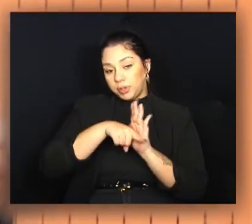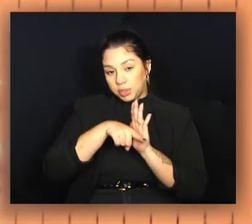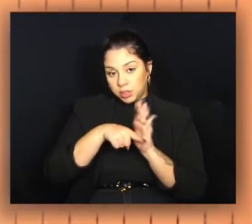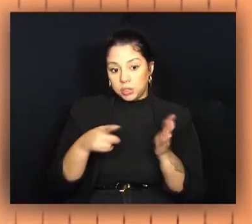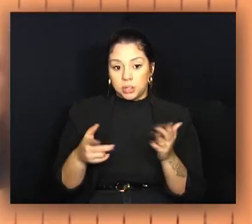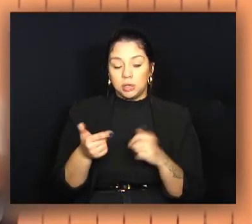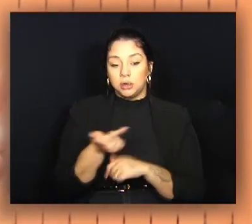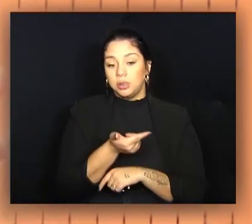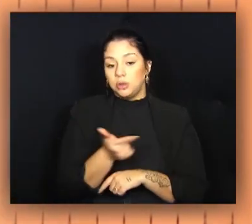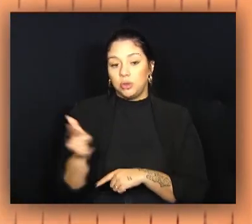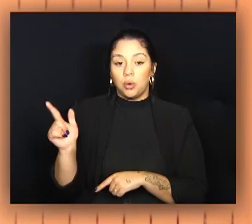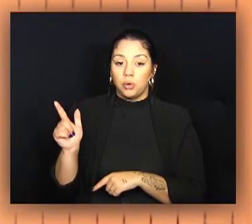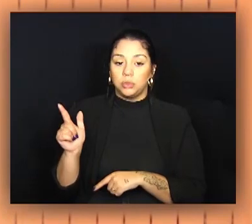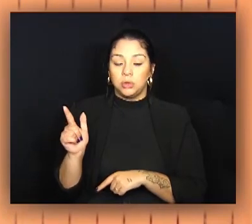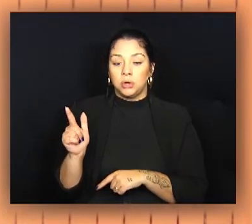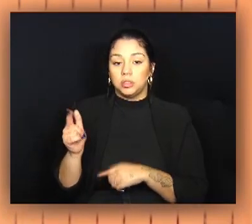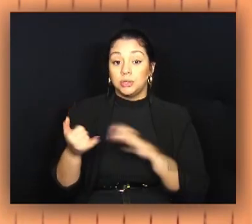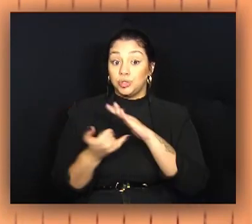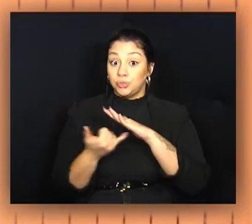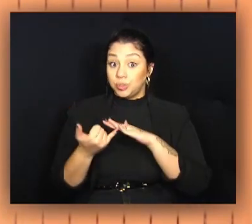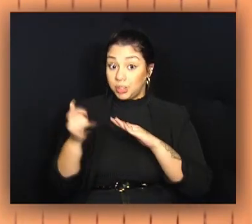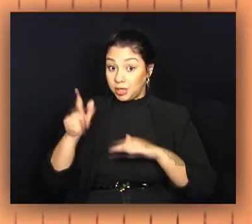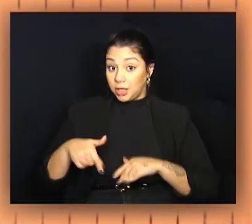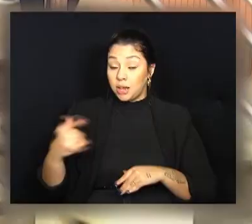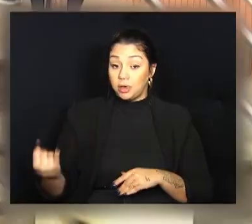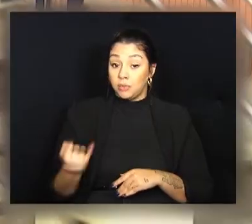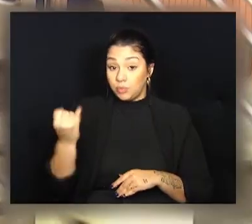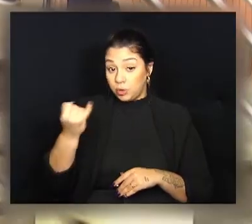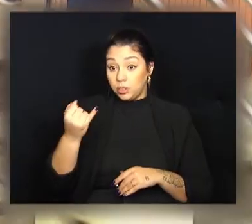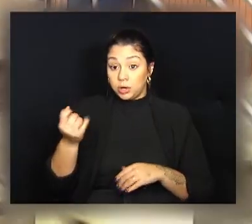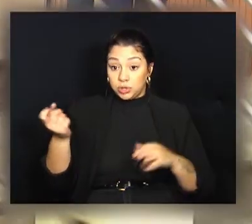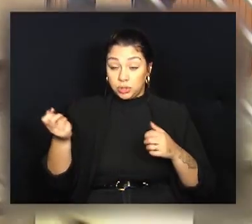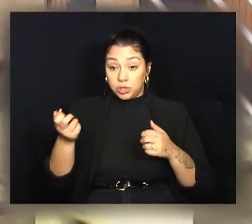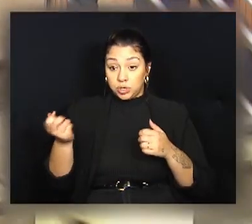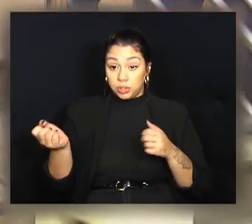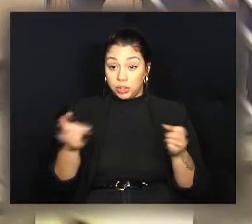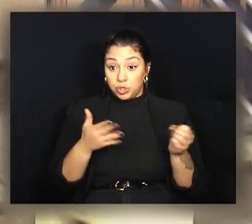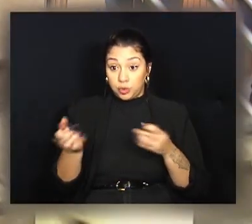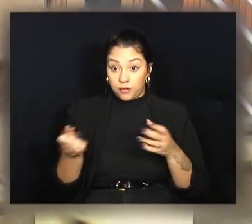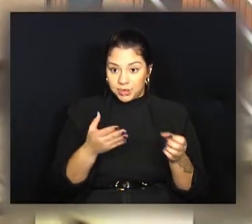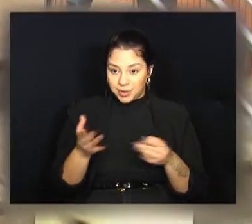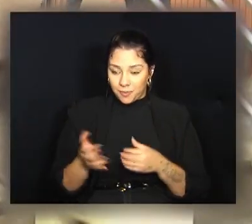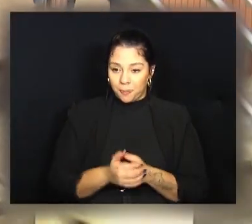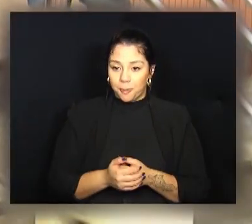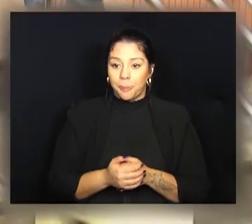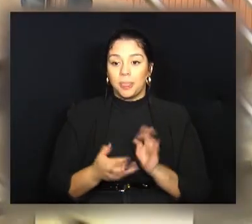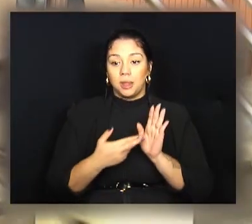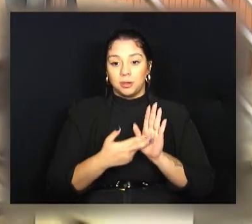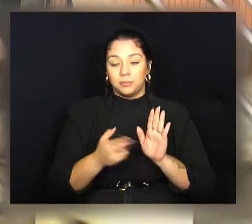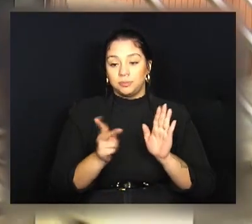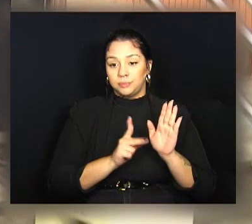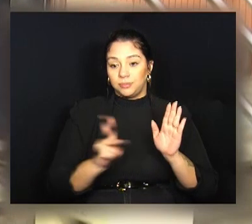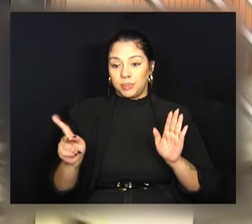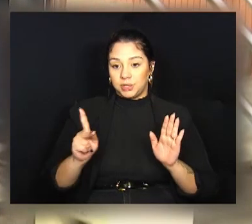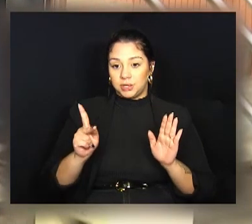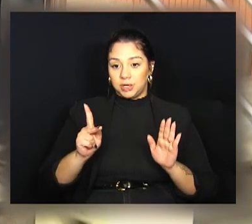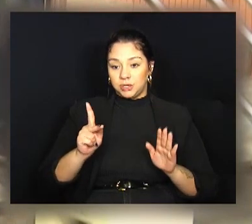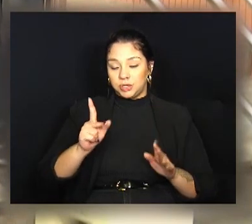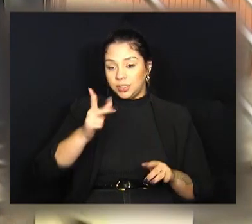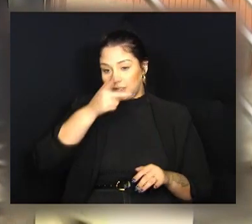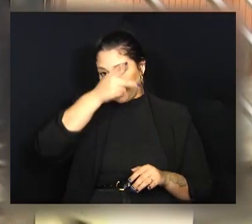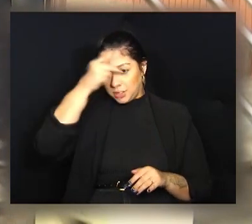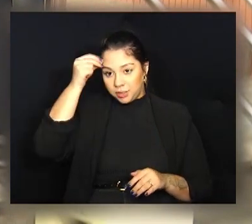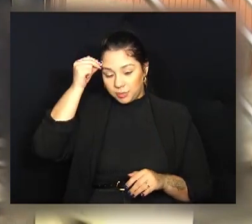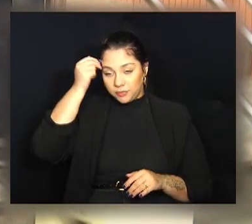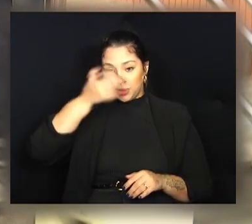e outros entes importantes no ecossistema de inovação. Representando o presidente Dário Saad, esteve presente